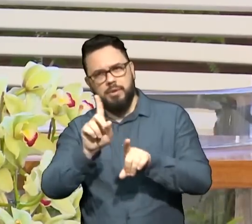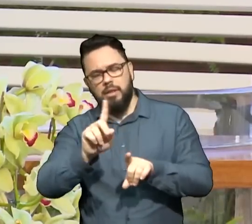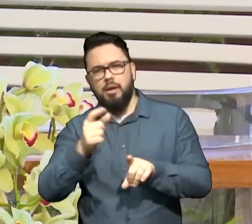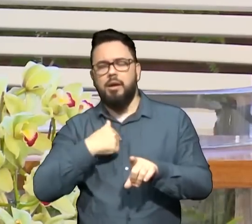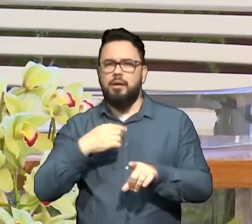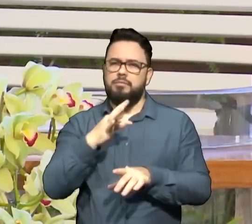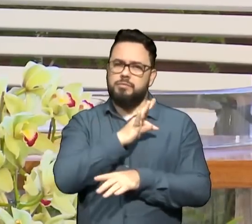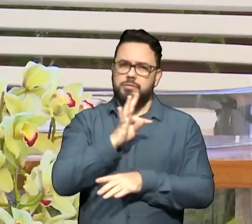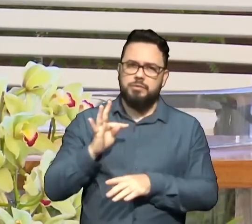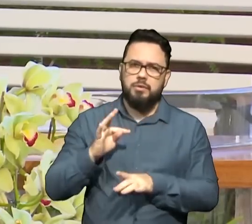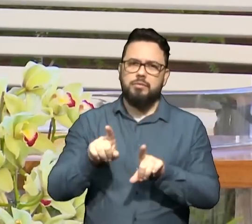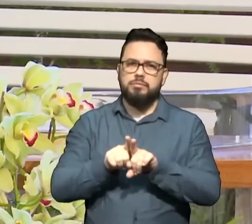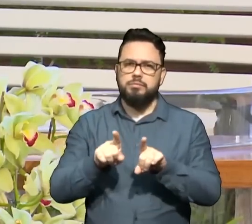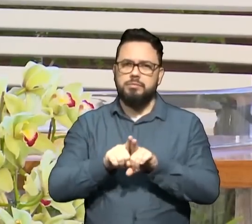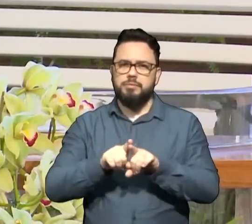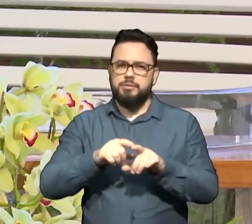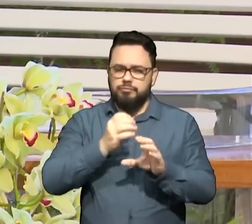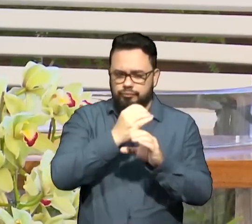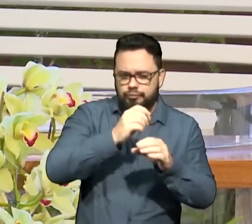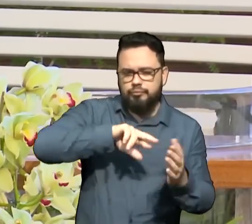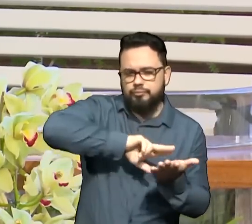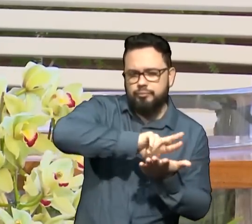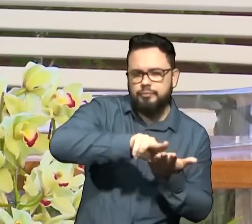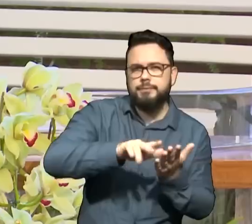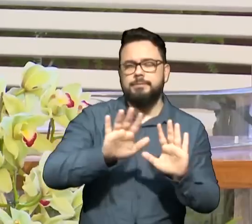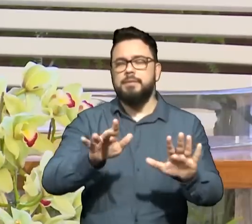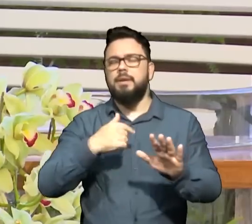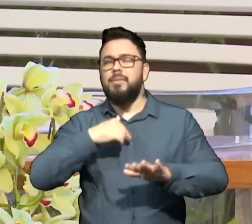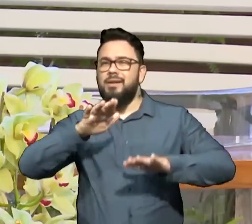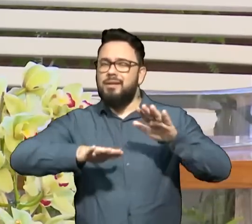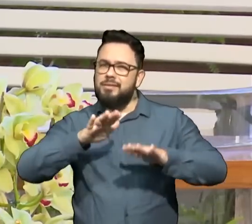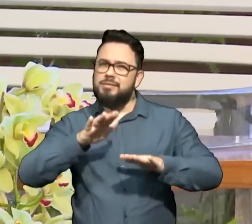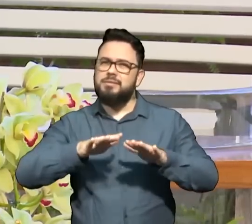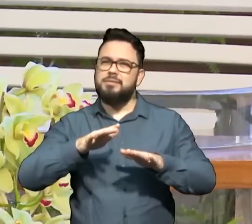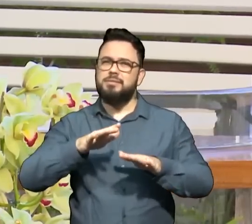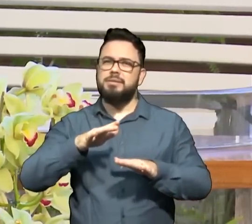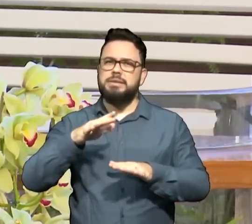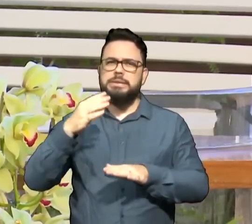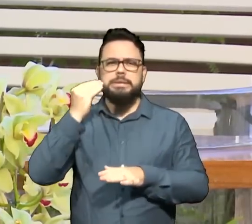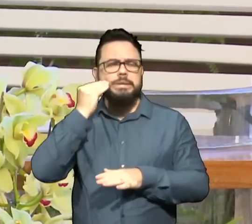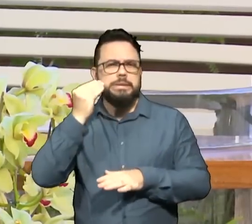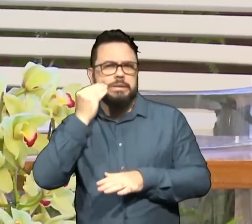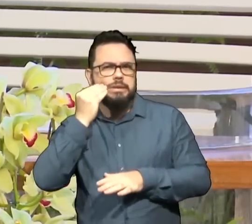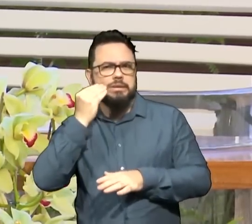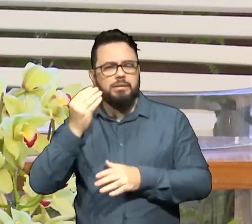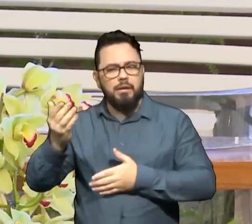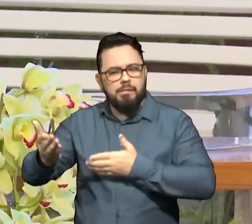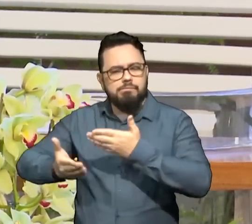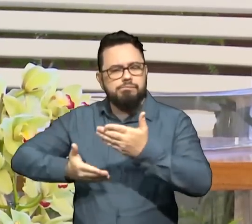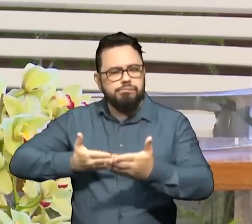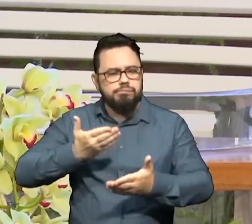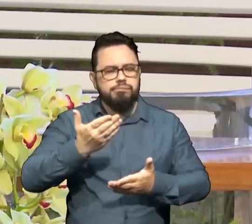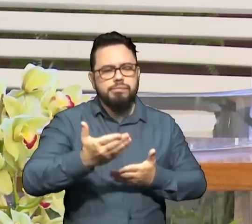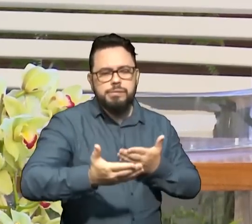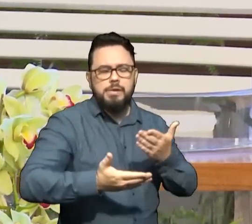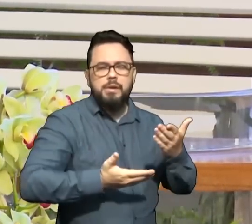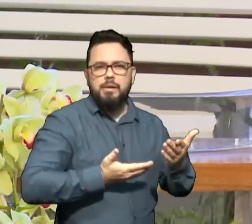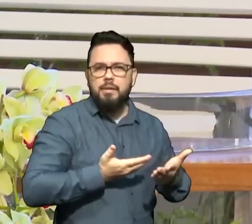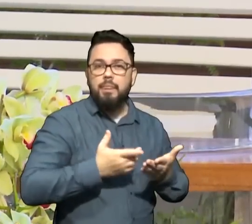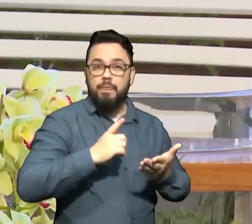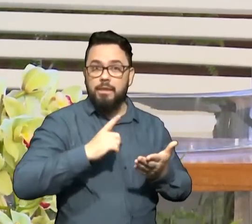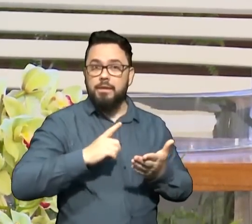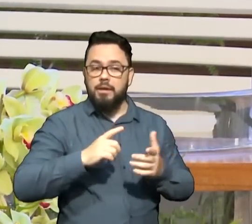Mas a gente sempre na área que a gente tem a gente acaba navegando um pouquinho em diálogo com outras áreas e uma área que tem